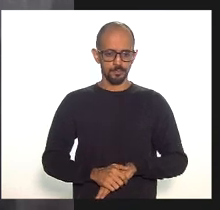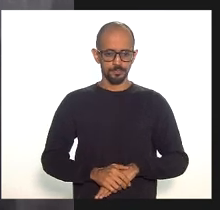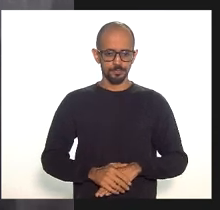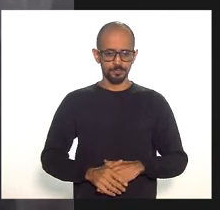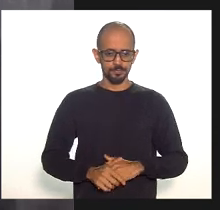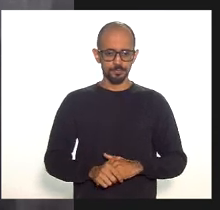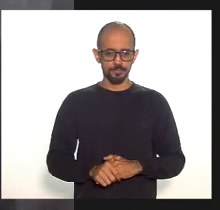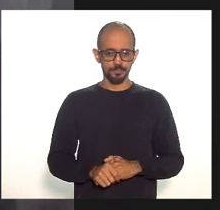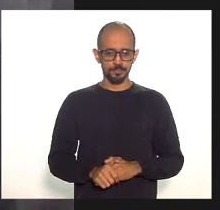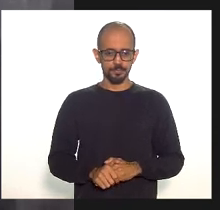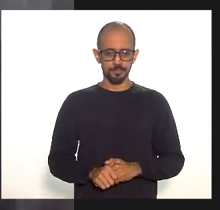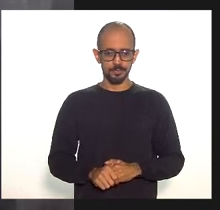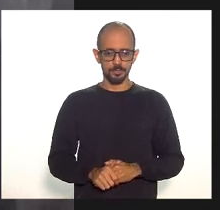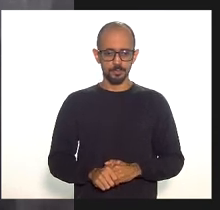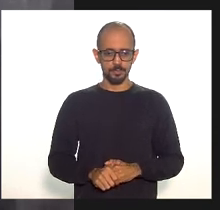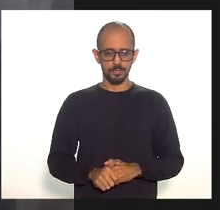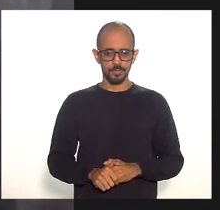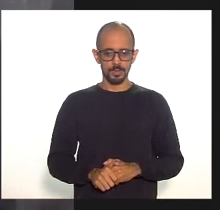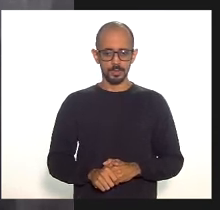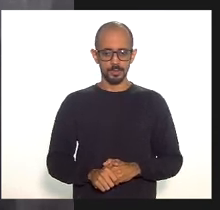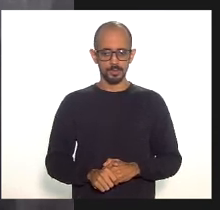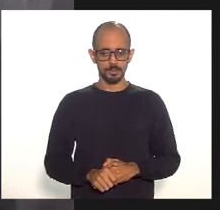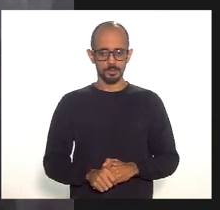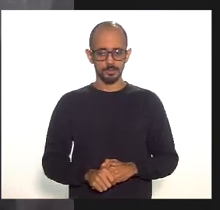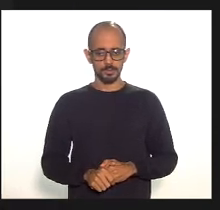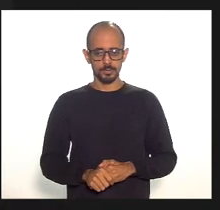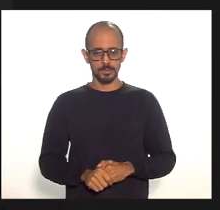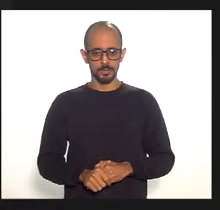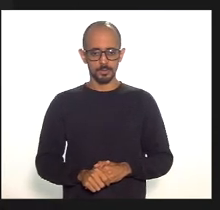Super empolgado, sai lá, Carla Dias.